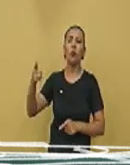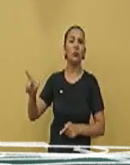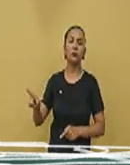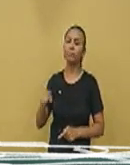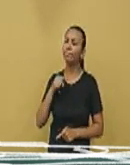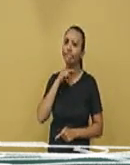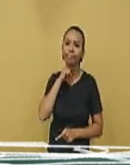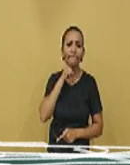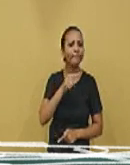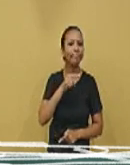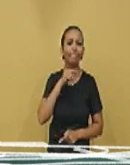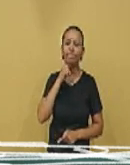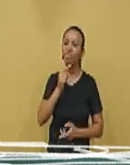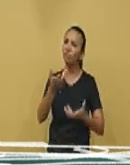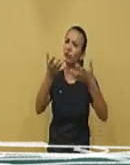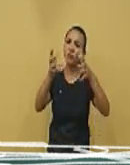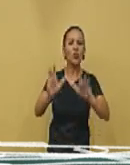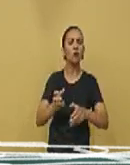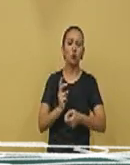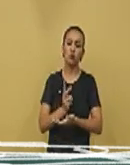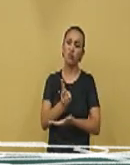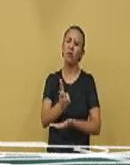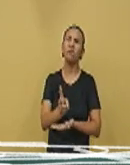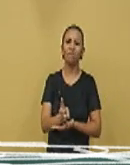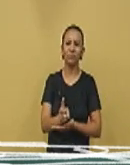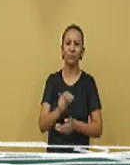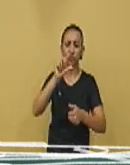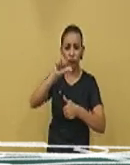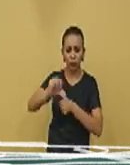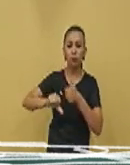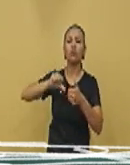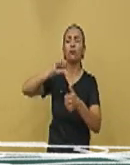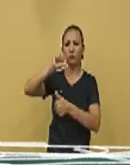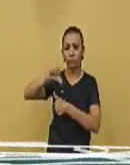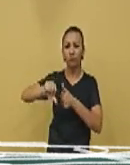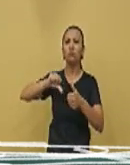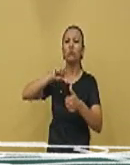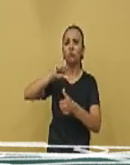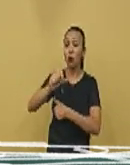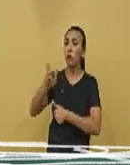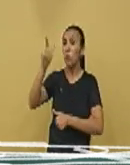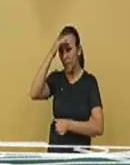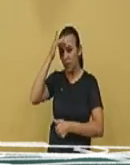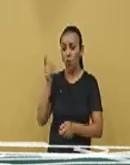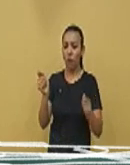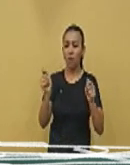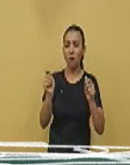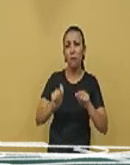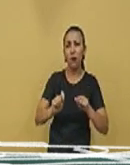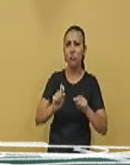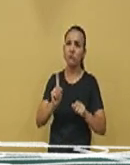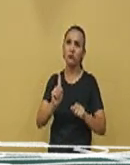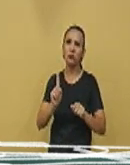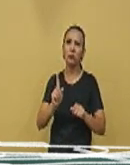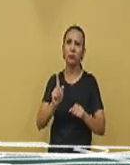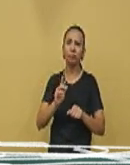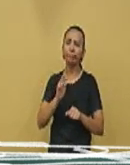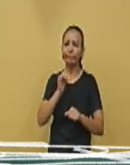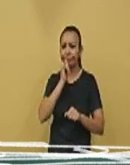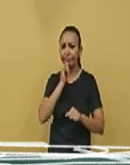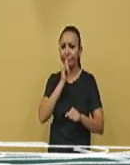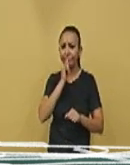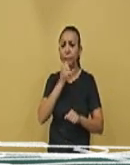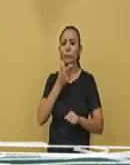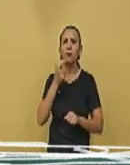fechou, a pessoa não quis mais continuar, foram trocadas por pessoas mais capazes, não mais capazes, mas que deram